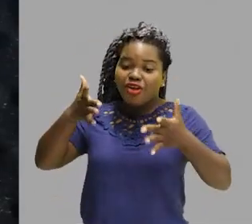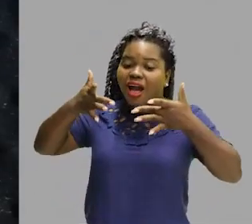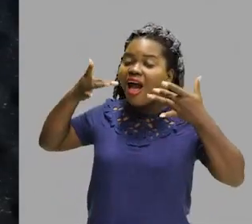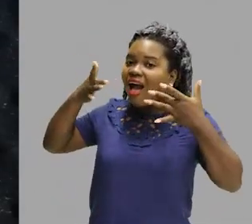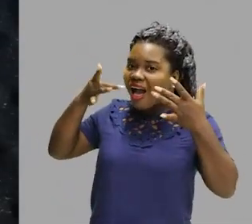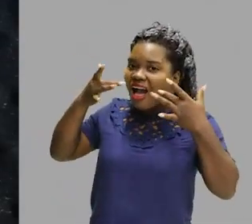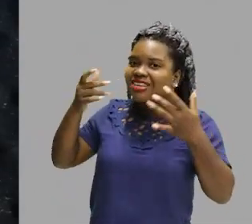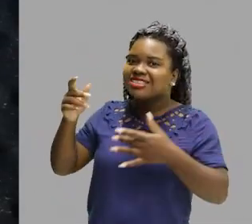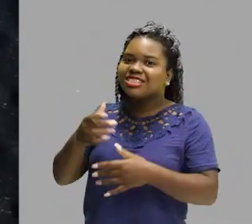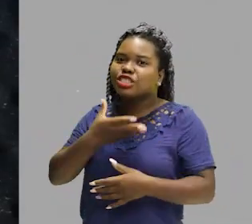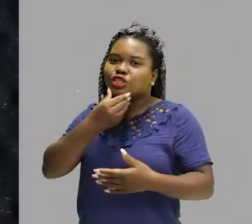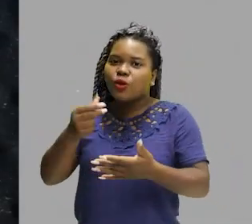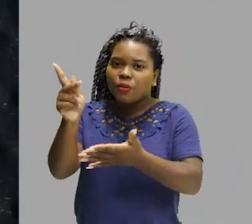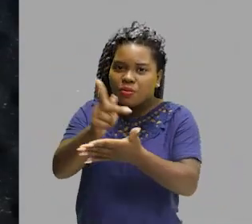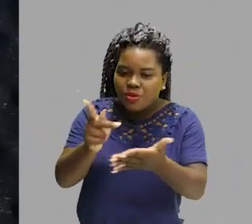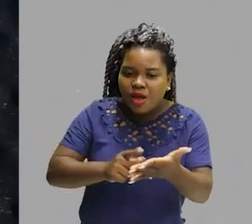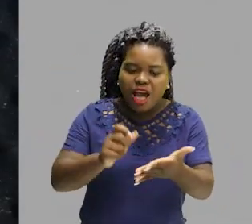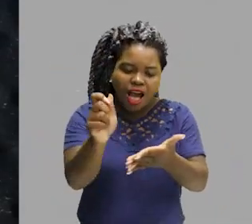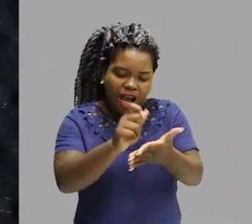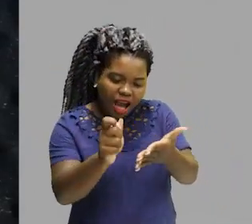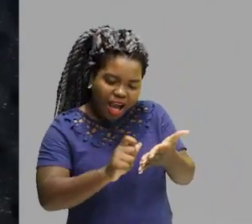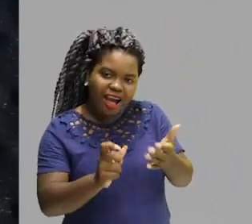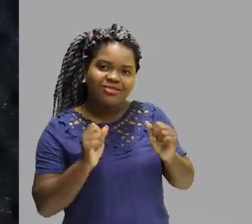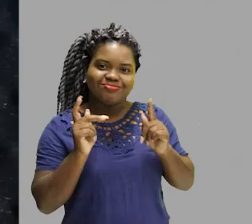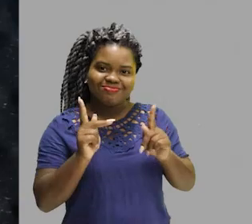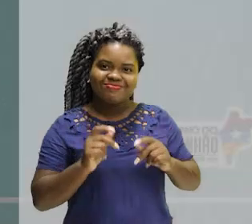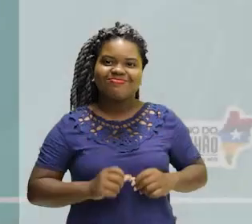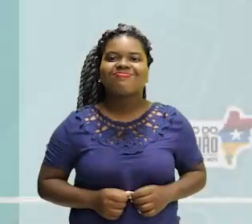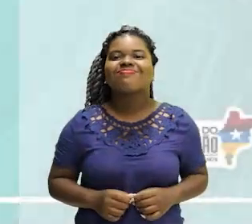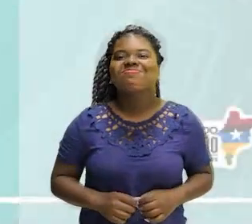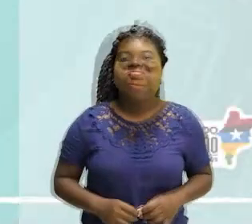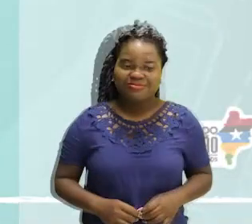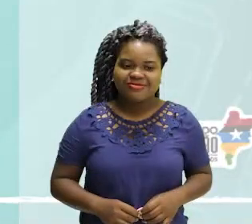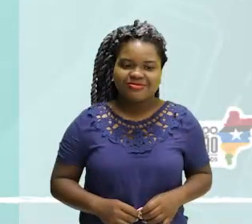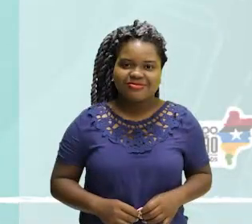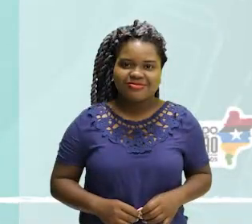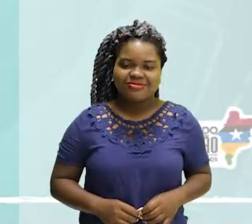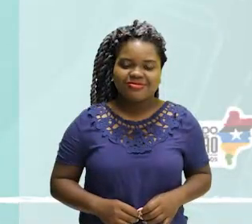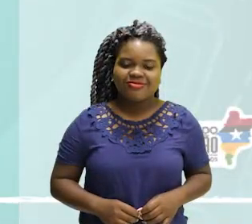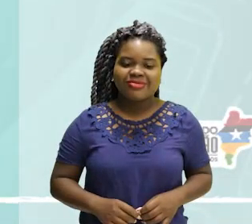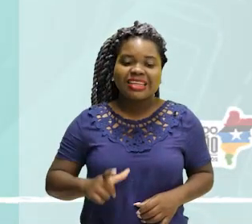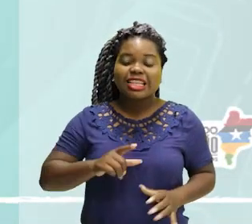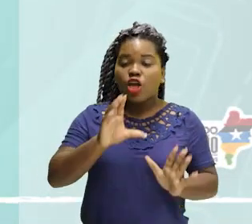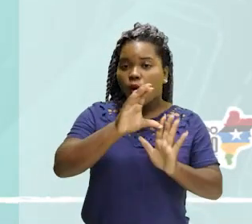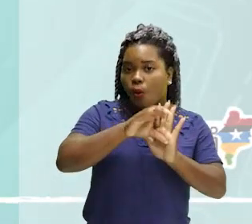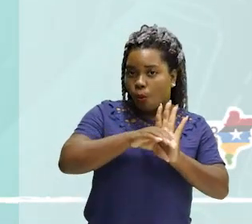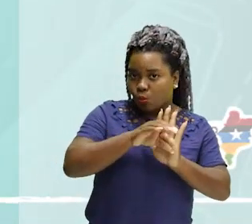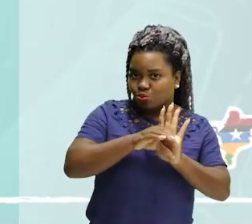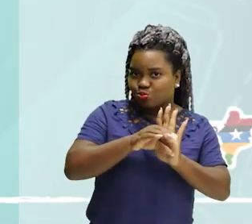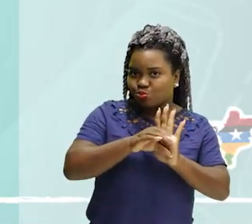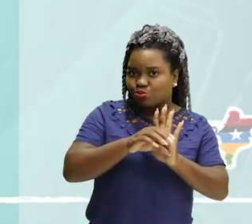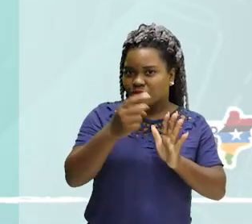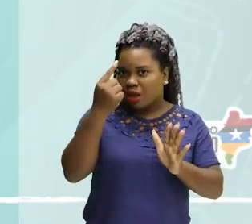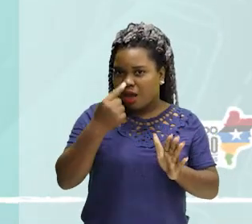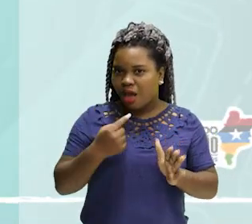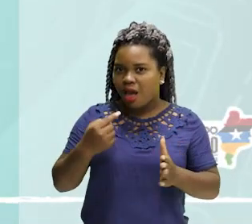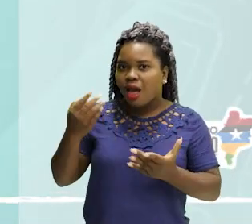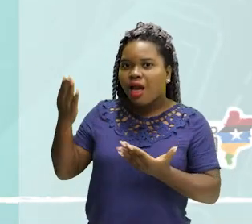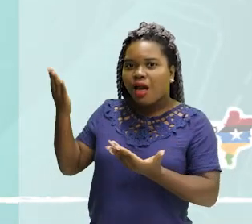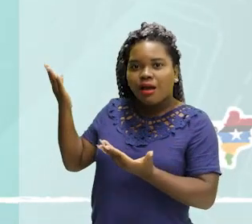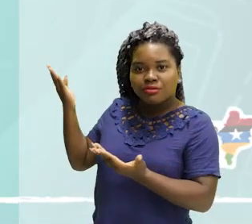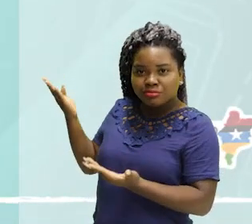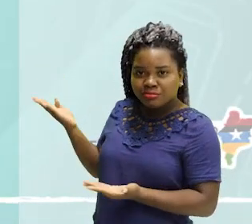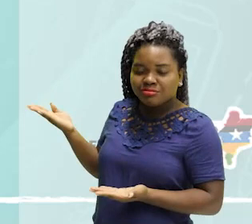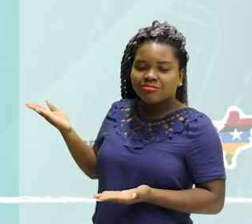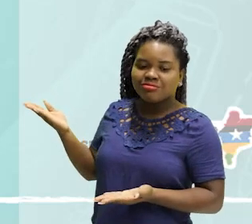esses poetas, esses escritores, tá bom? O que mais? Eu trouxe aqui uma figura aqui